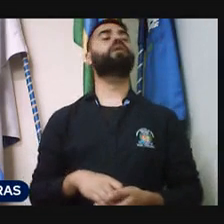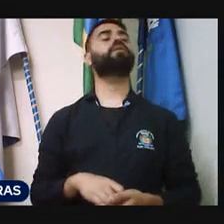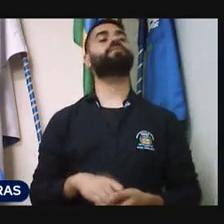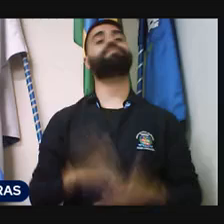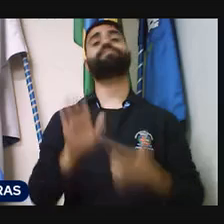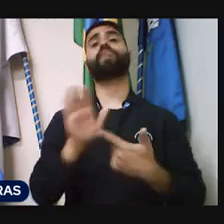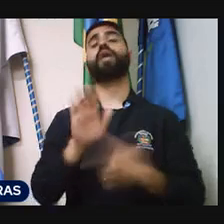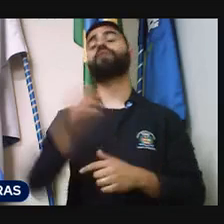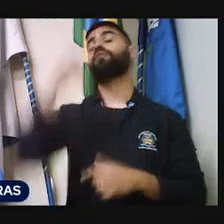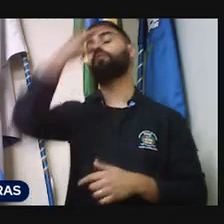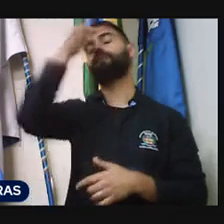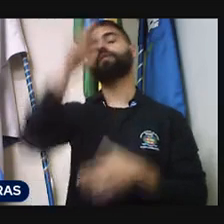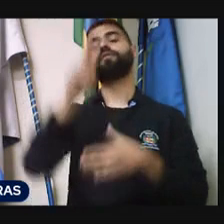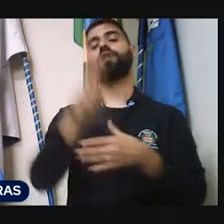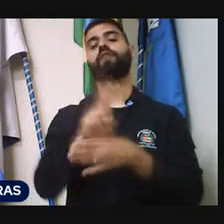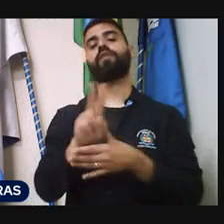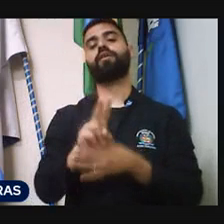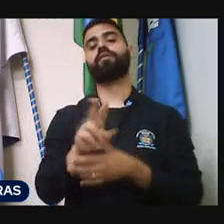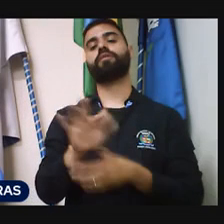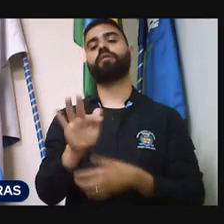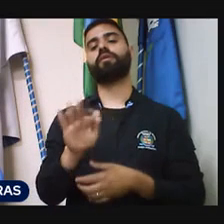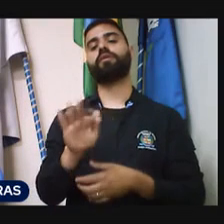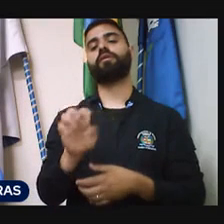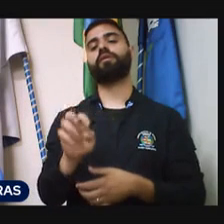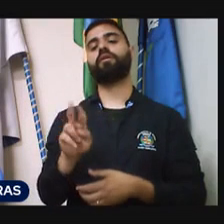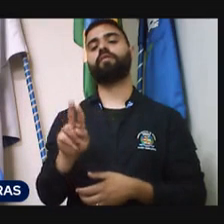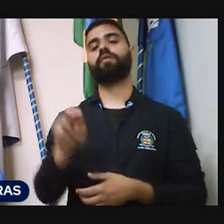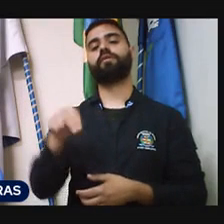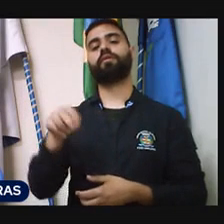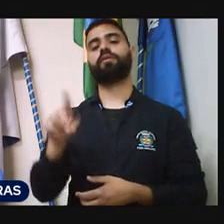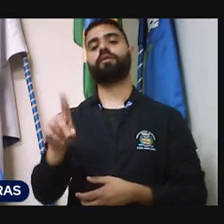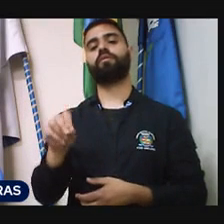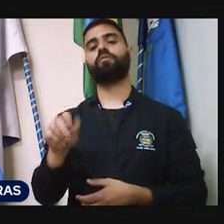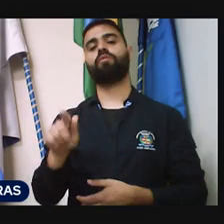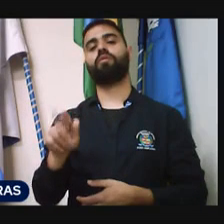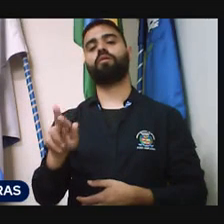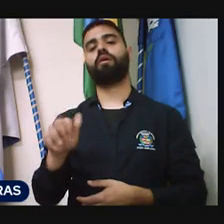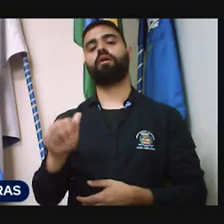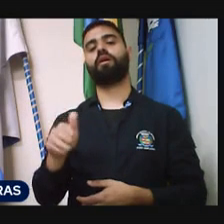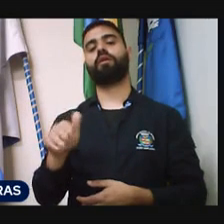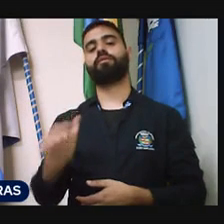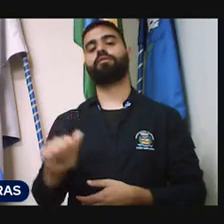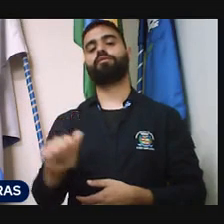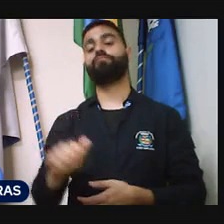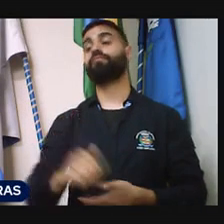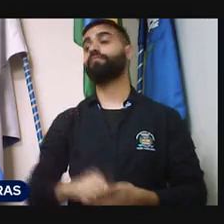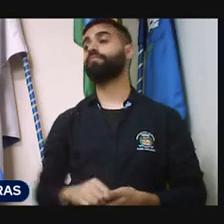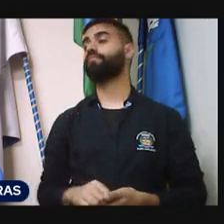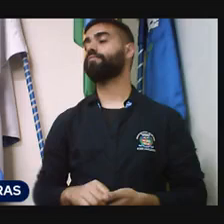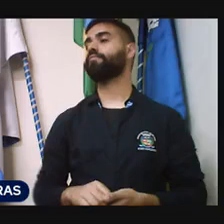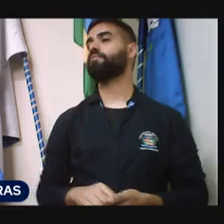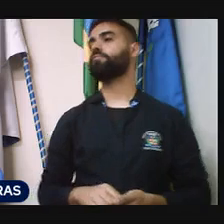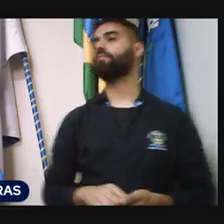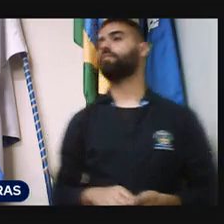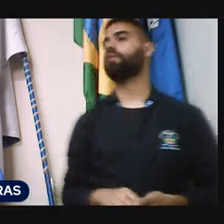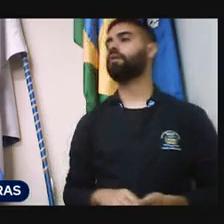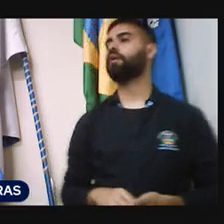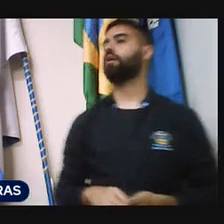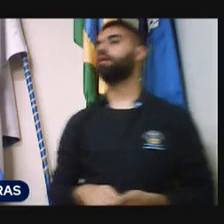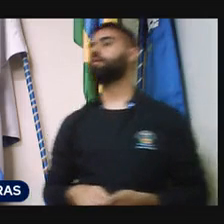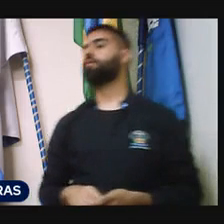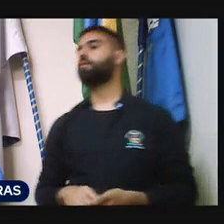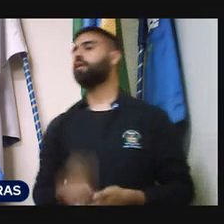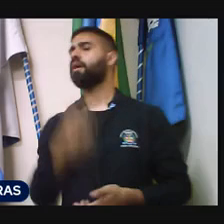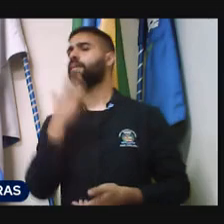ao chefe do Poder Executivo Municipal Excelentíssimo Senhor Prefeito Luiz Fernando Furtado da Graça solicitando a instalação